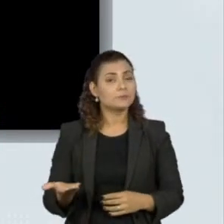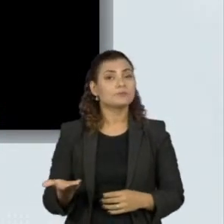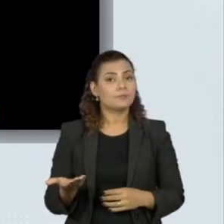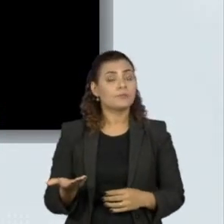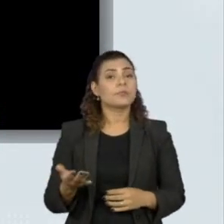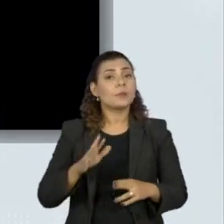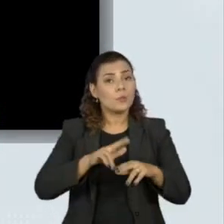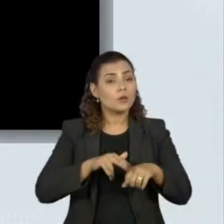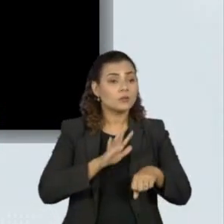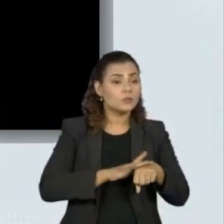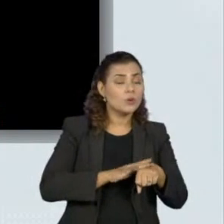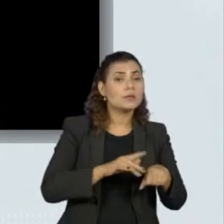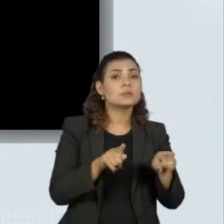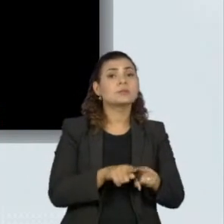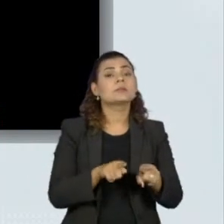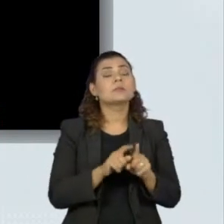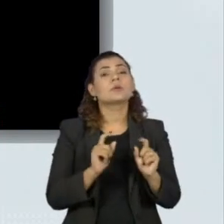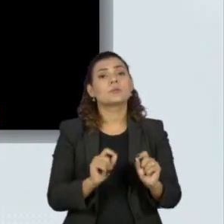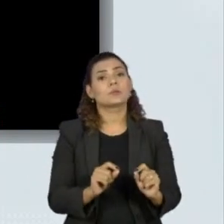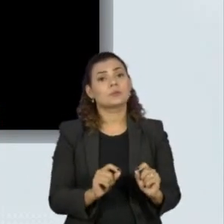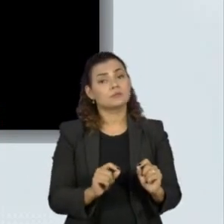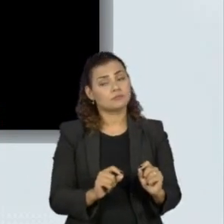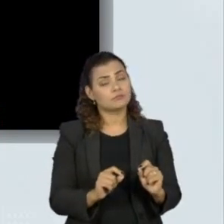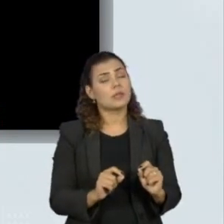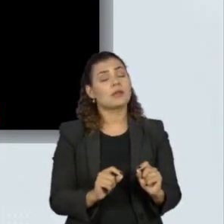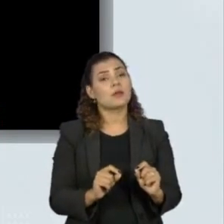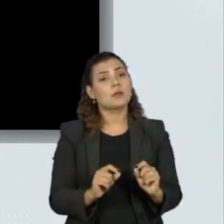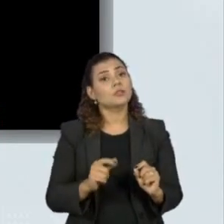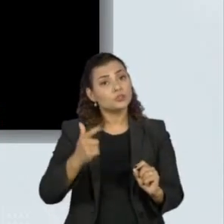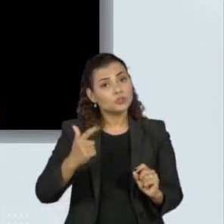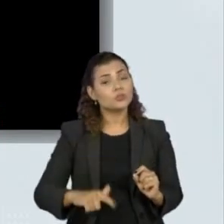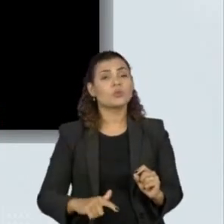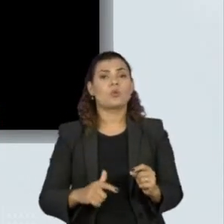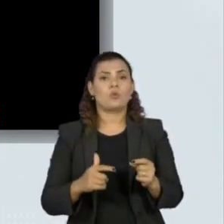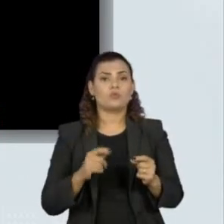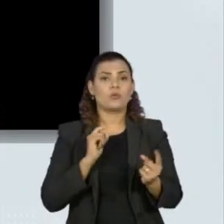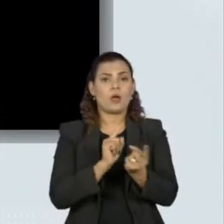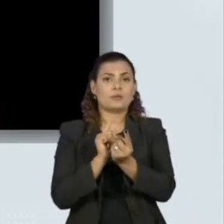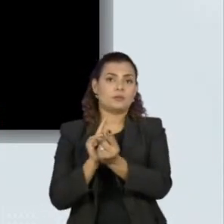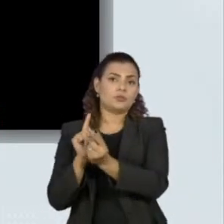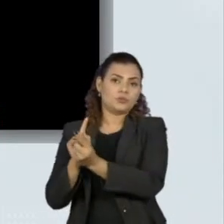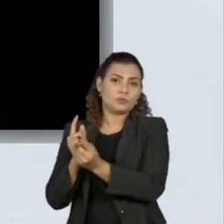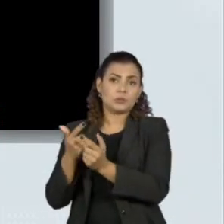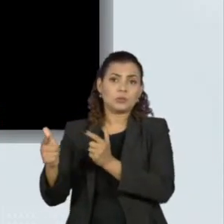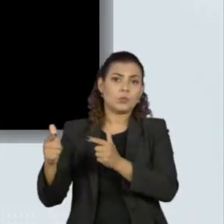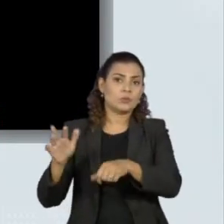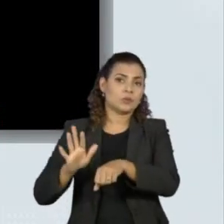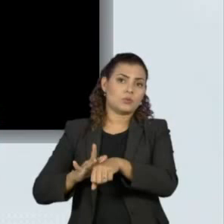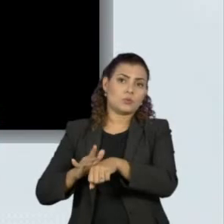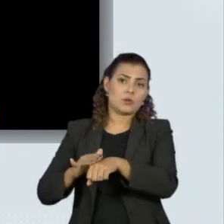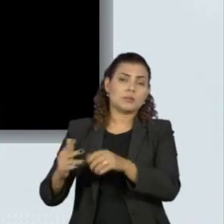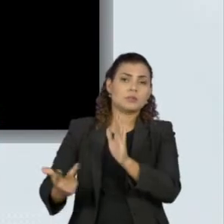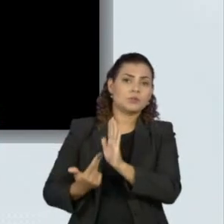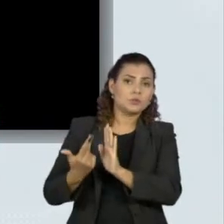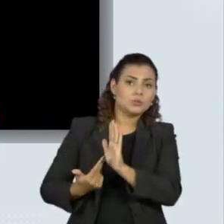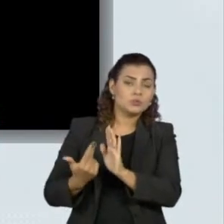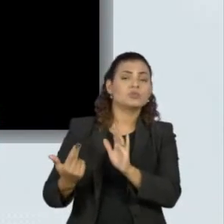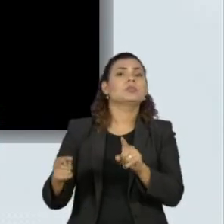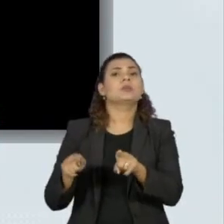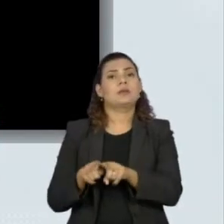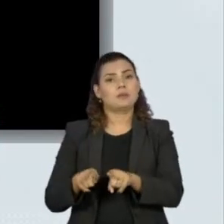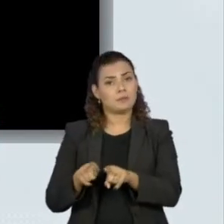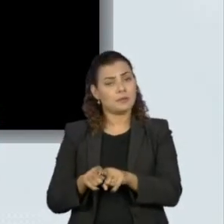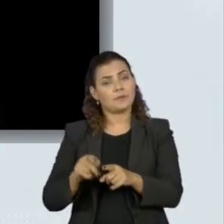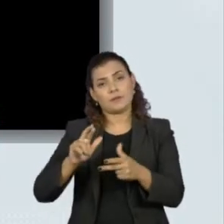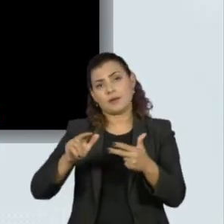para esta doença, mas para poder outra vez reabrir o atendimento para outras doenças, cirurgias programadas,